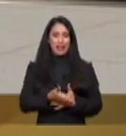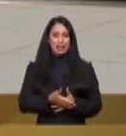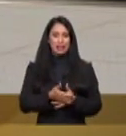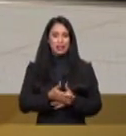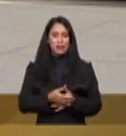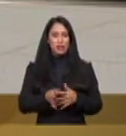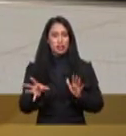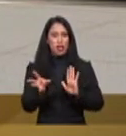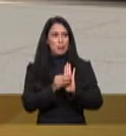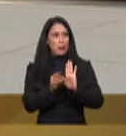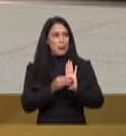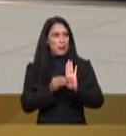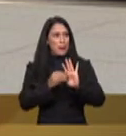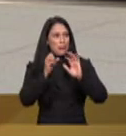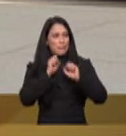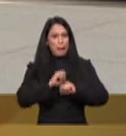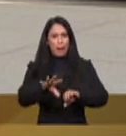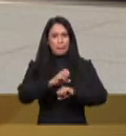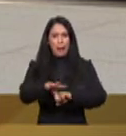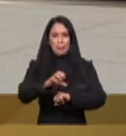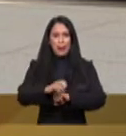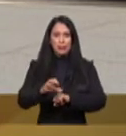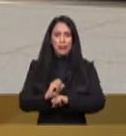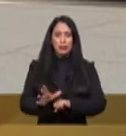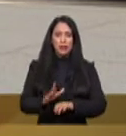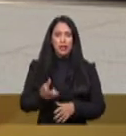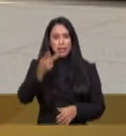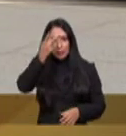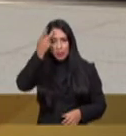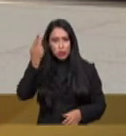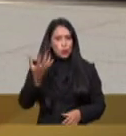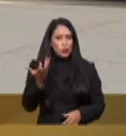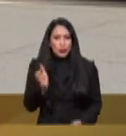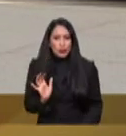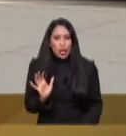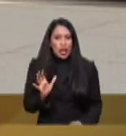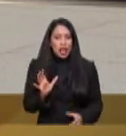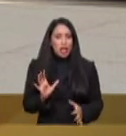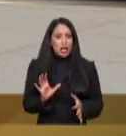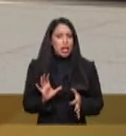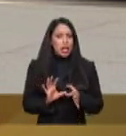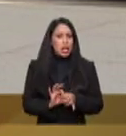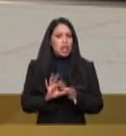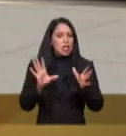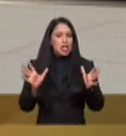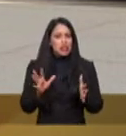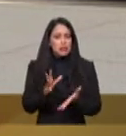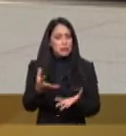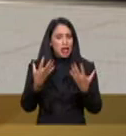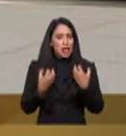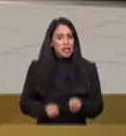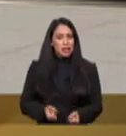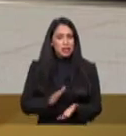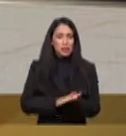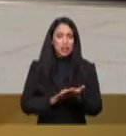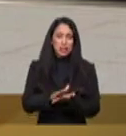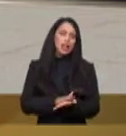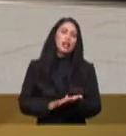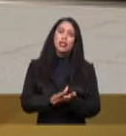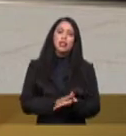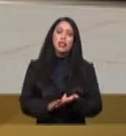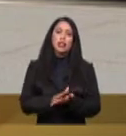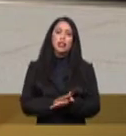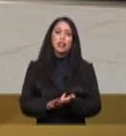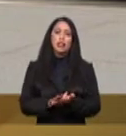massa de mensagens instantâneas sem consentimento da pessoa destinatária ou a partir da contratação de expedientes tecnológicos ou serviços